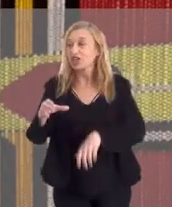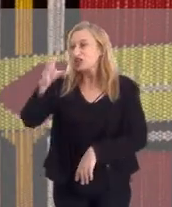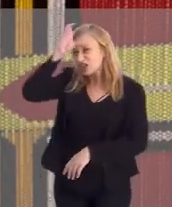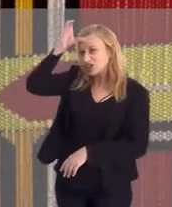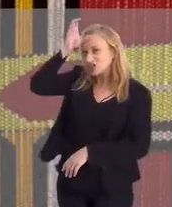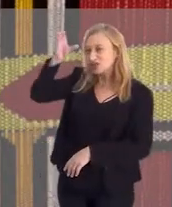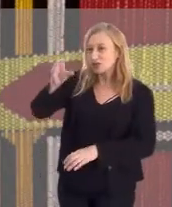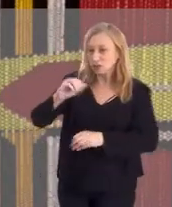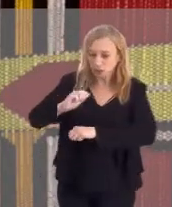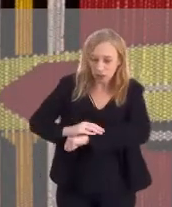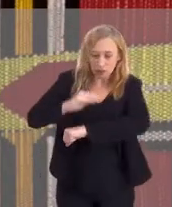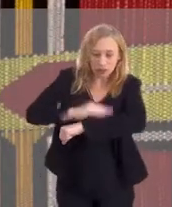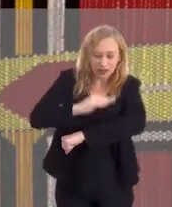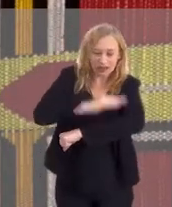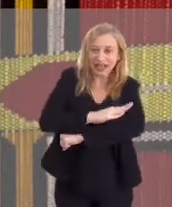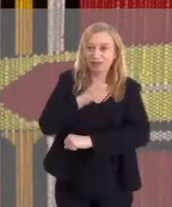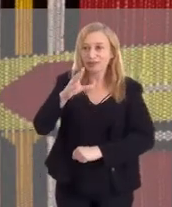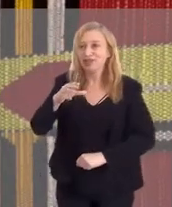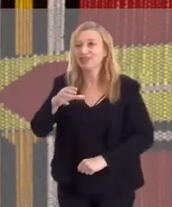sapo fala que é tio.